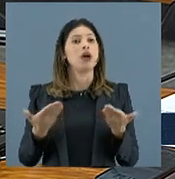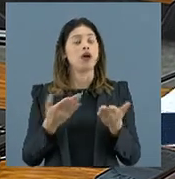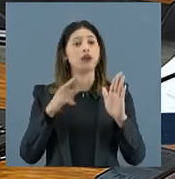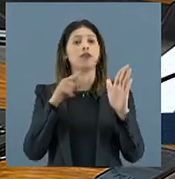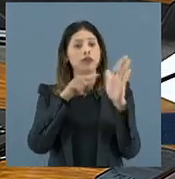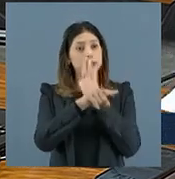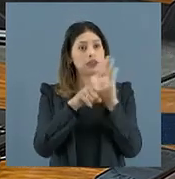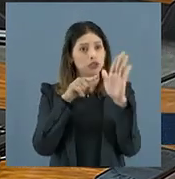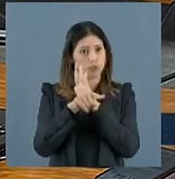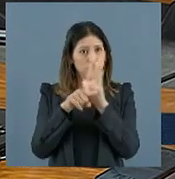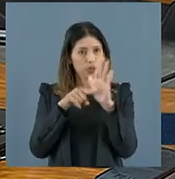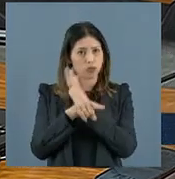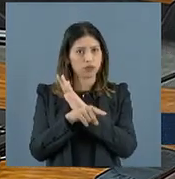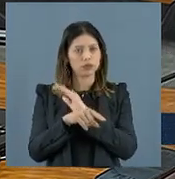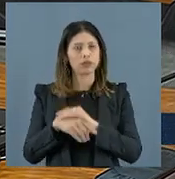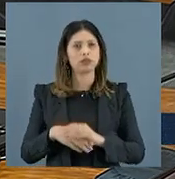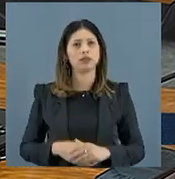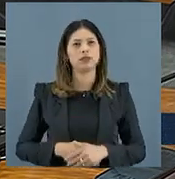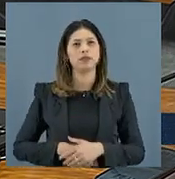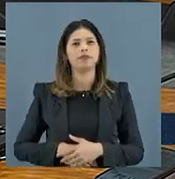perguntas sobre...